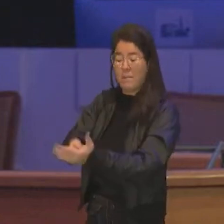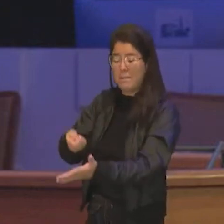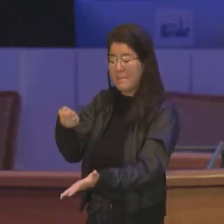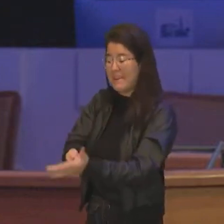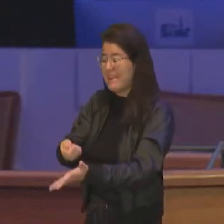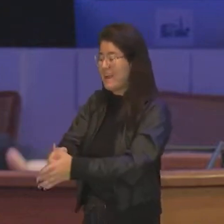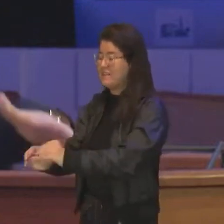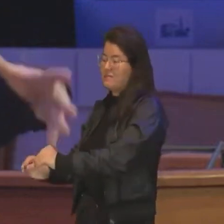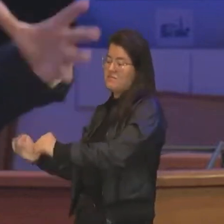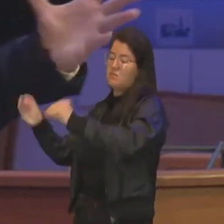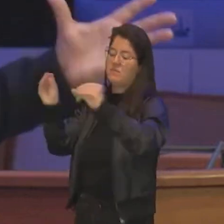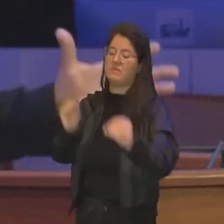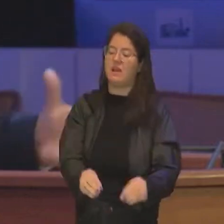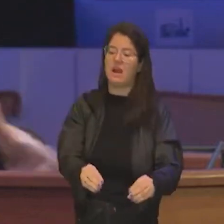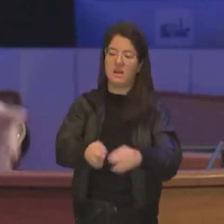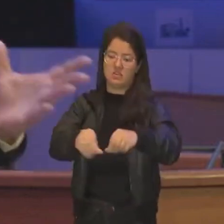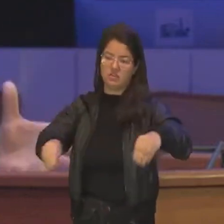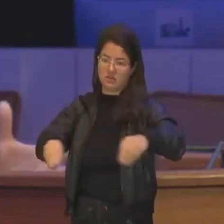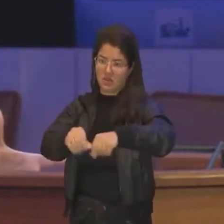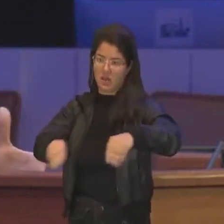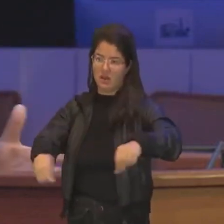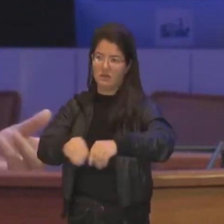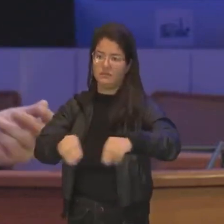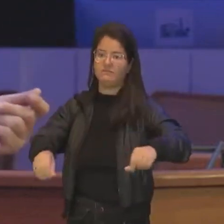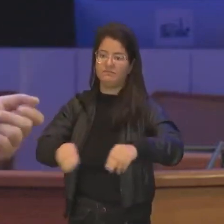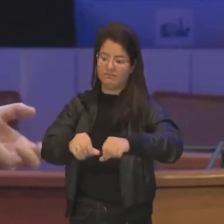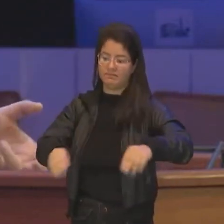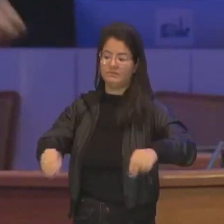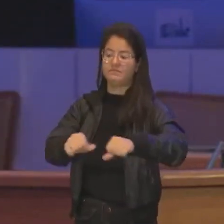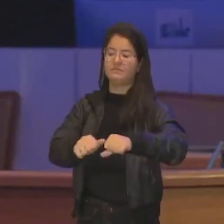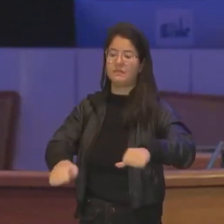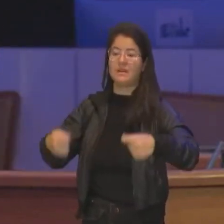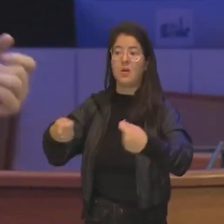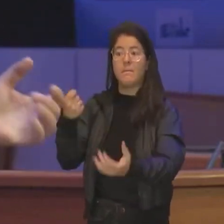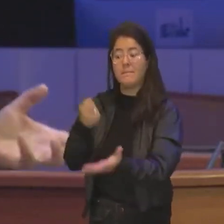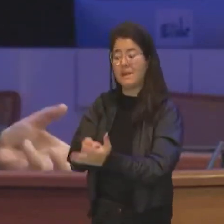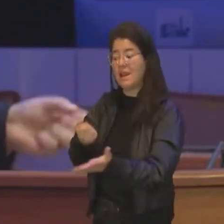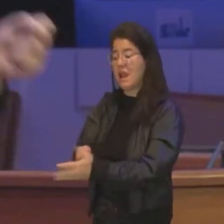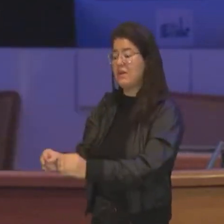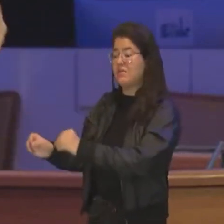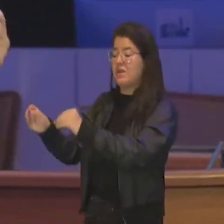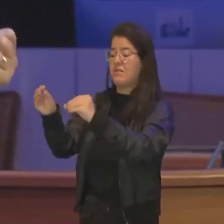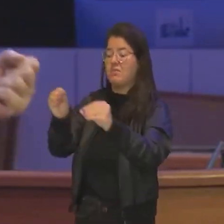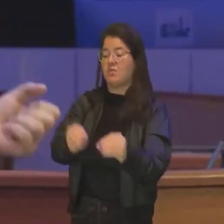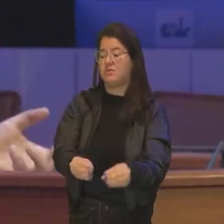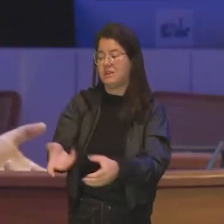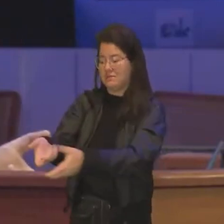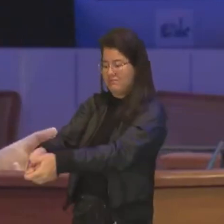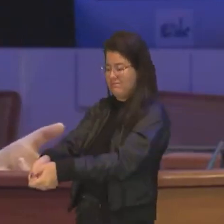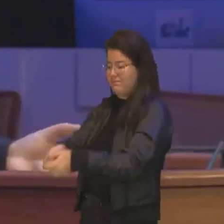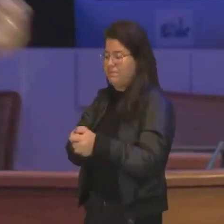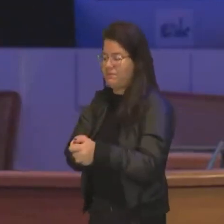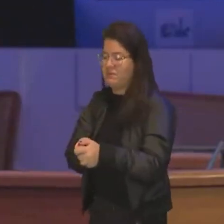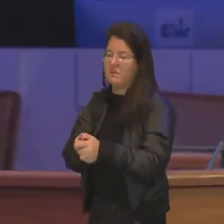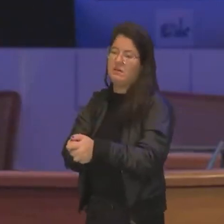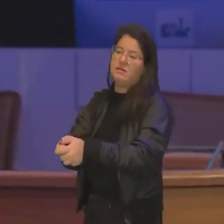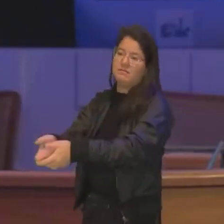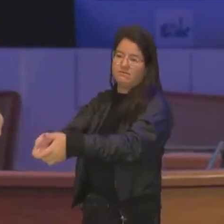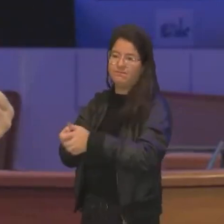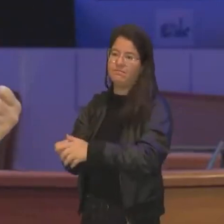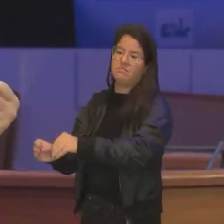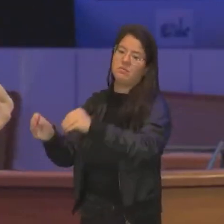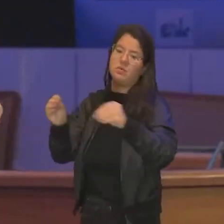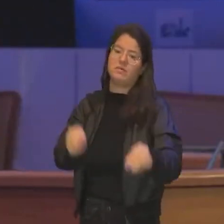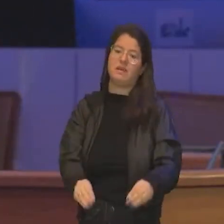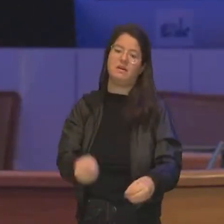da sua terra. O próprio nome já diz, parece uma redundância, eles foram desterrados, eles foram tirados, eles foram arrancados da